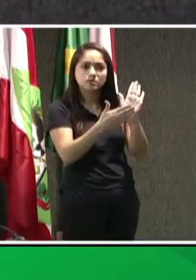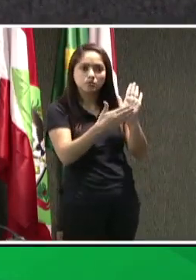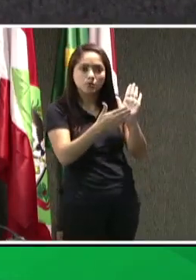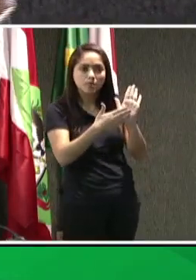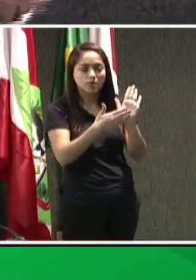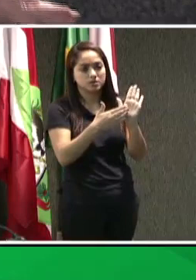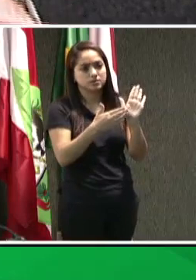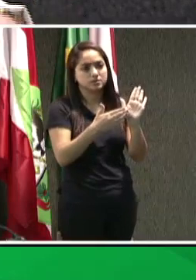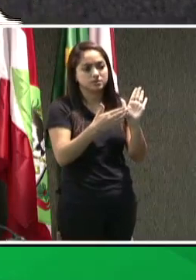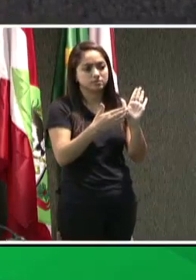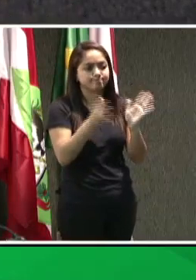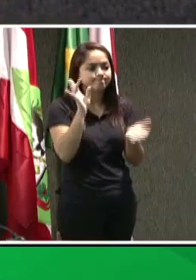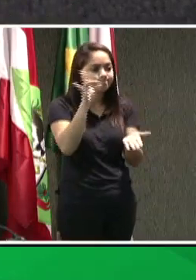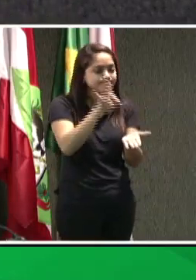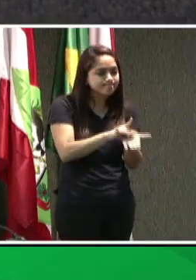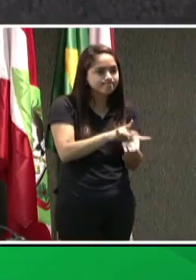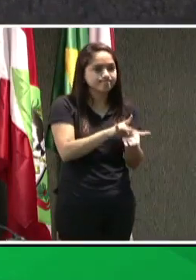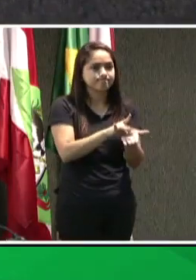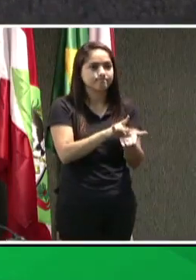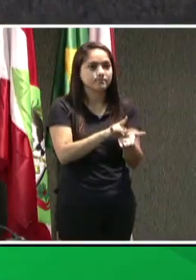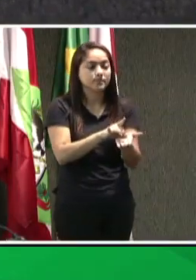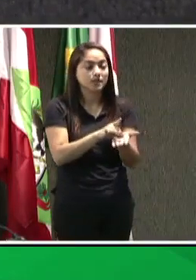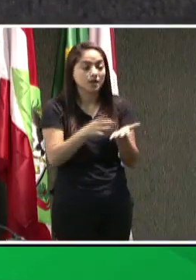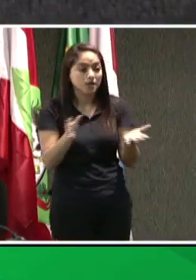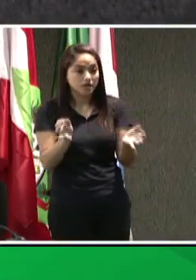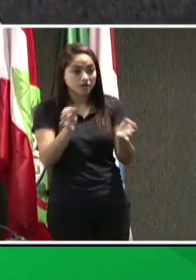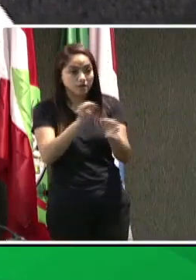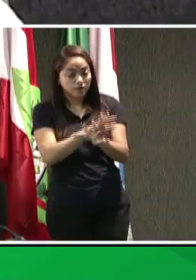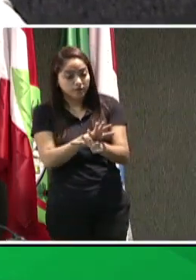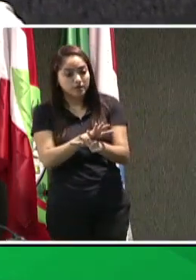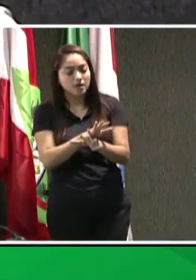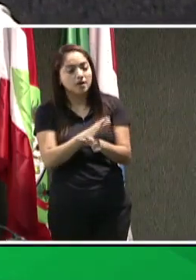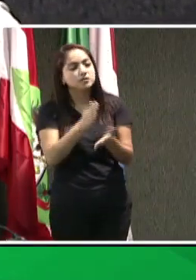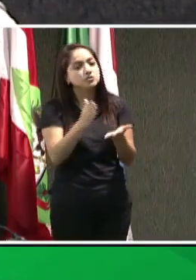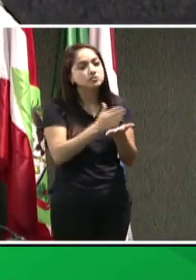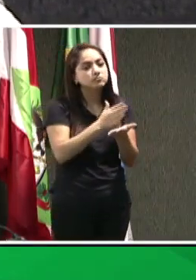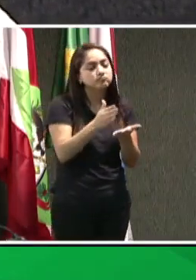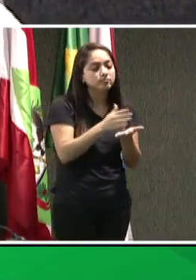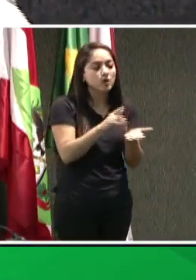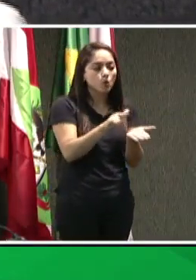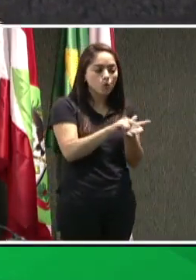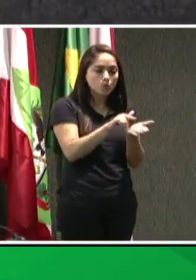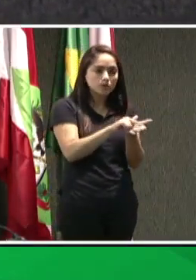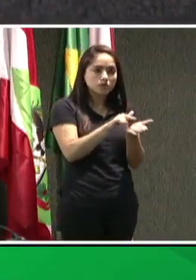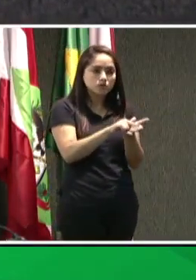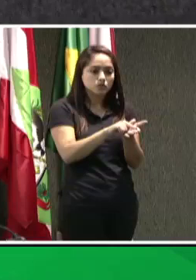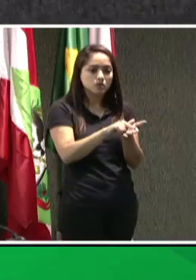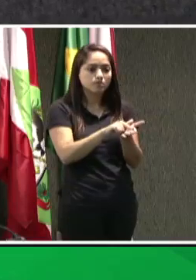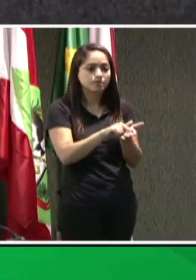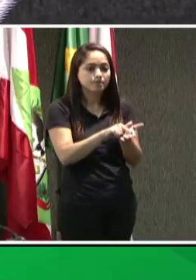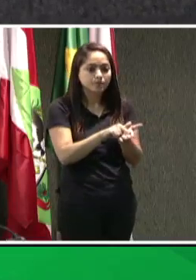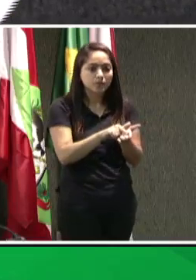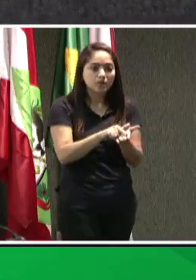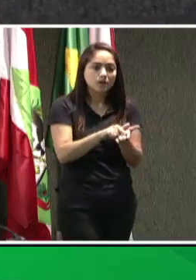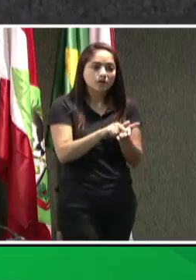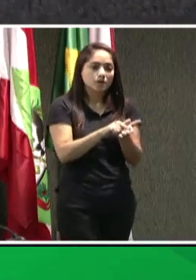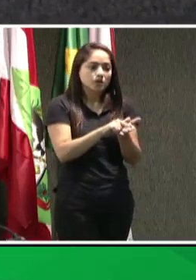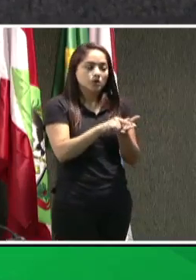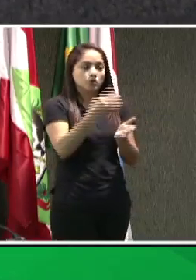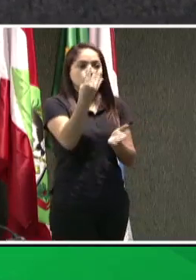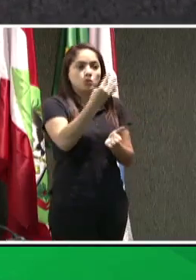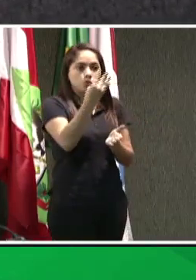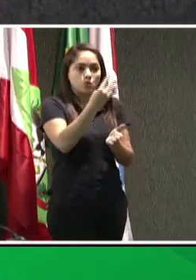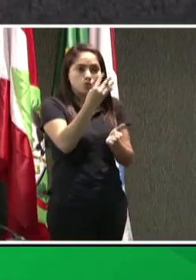do papel. Ao final, aqui, nós temos algumas cópias que eu fiz do 4º capítulo do